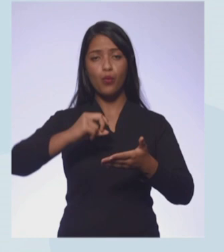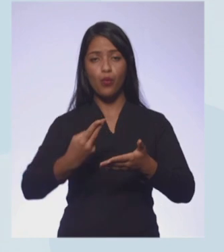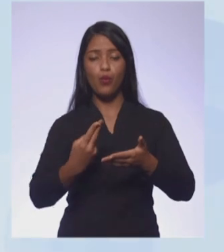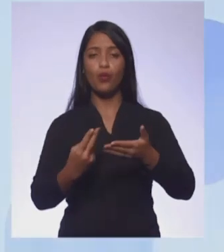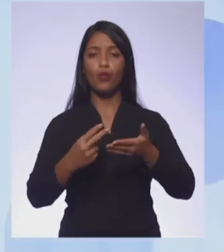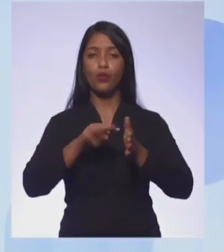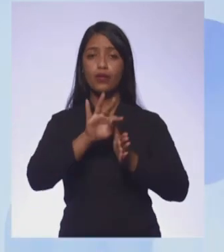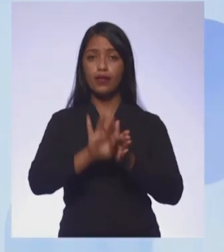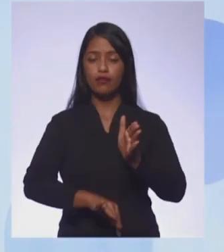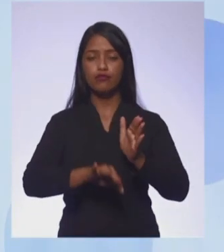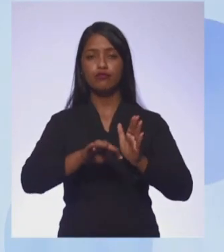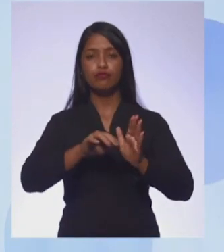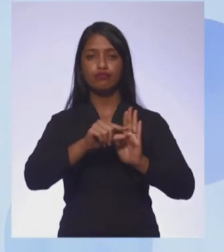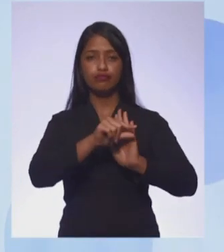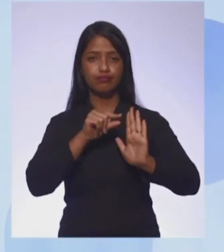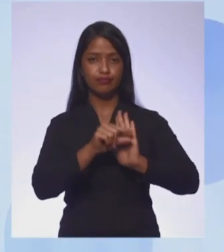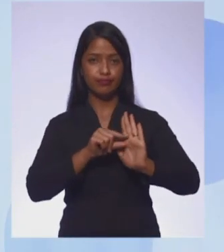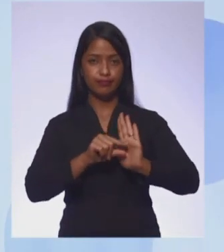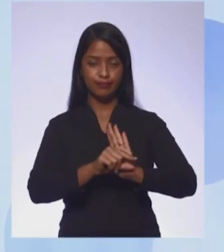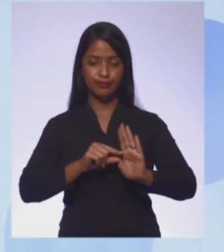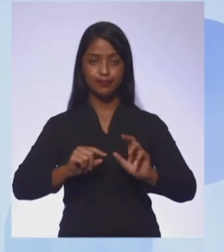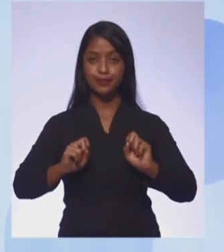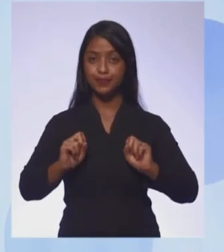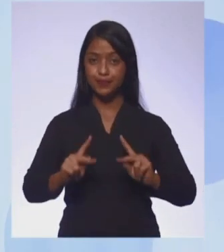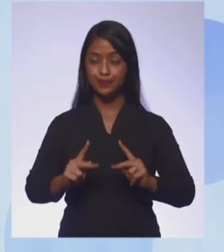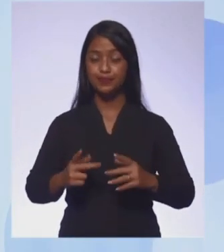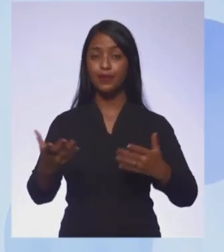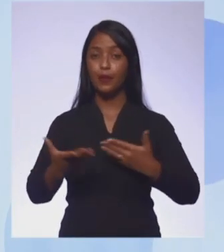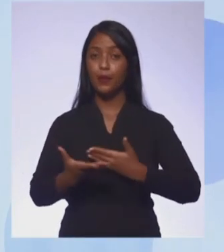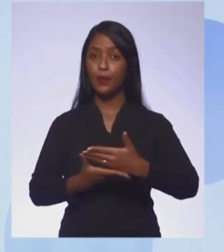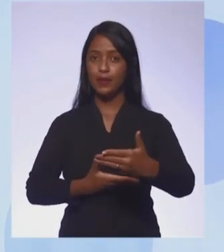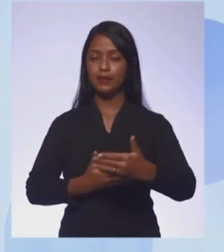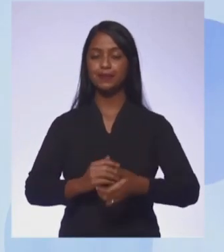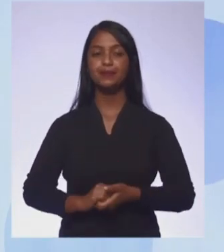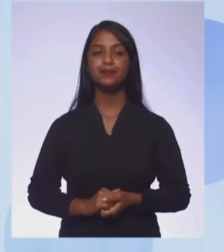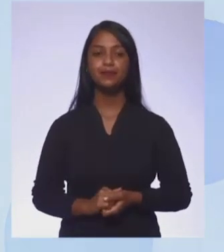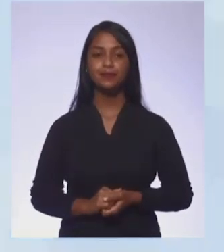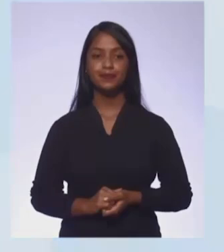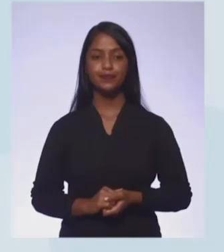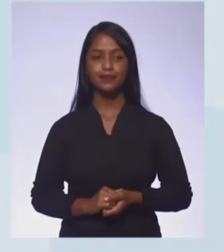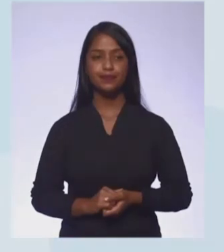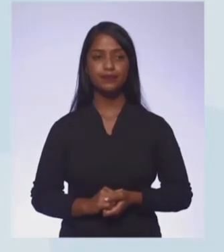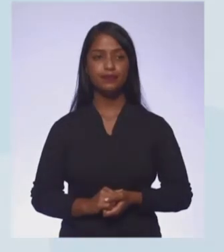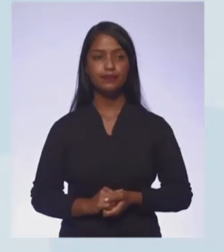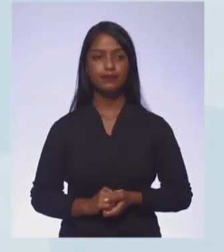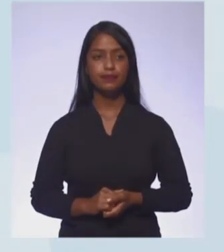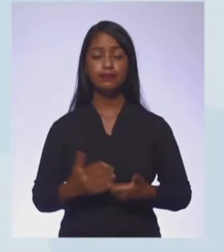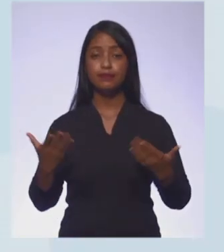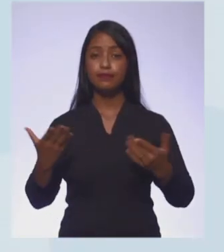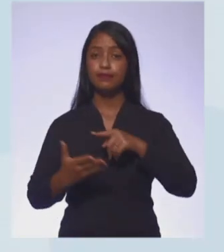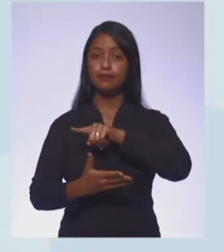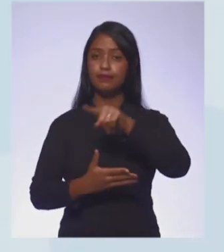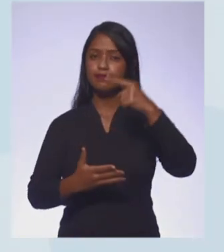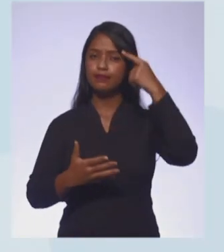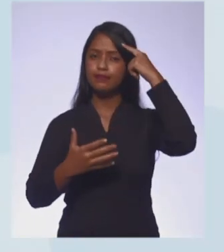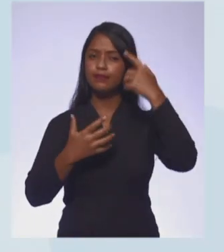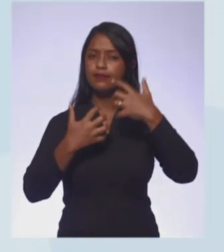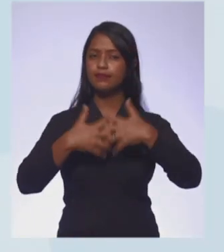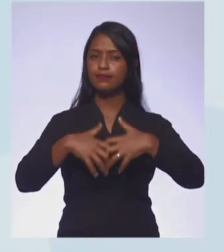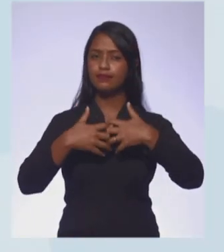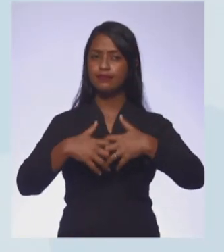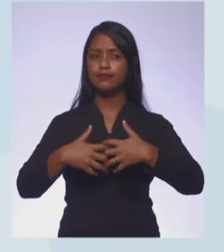à nossa acolhida. Olha lá. Vocês têm uma reflexão aí.